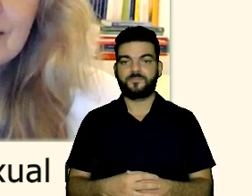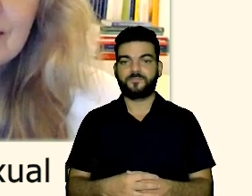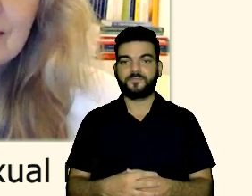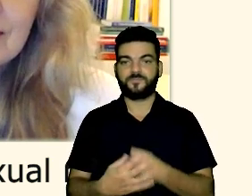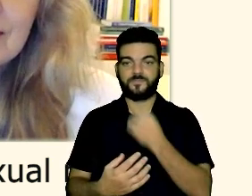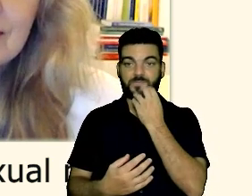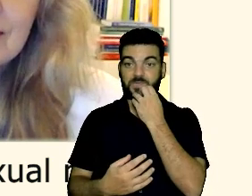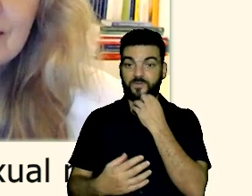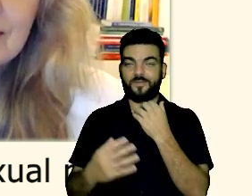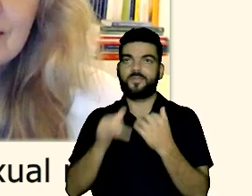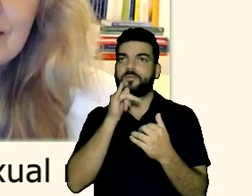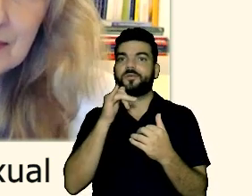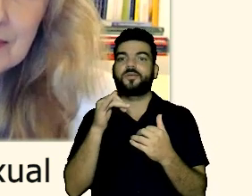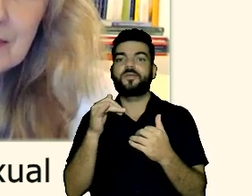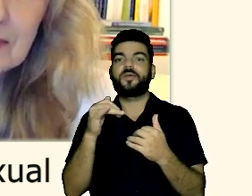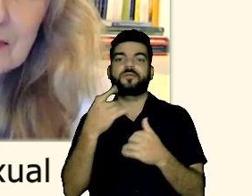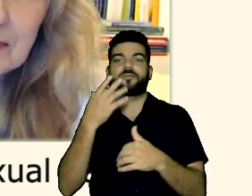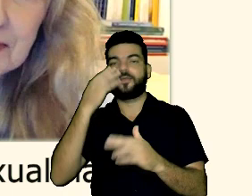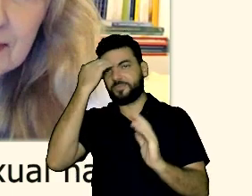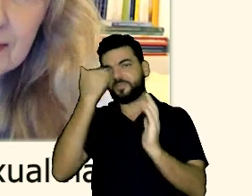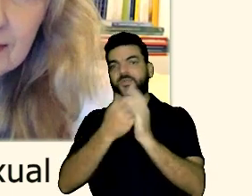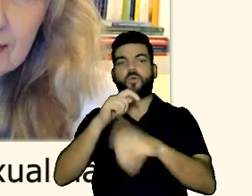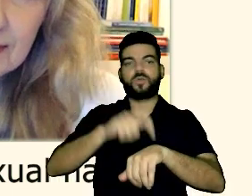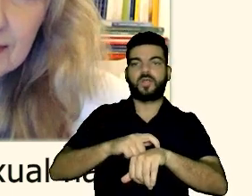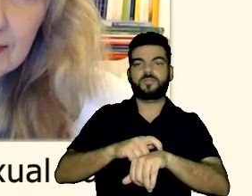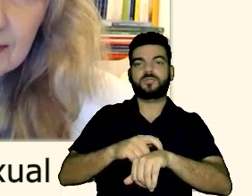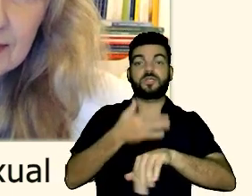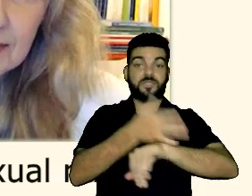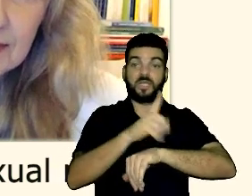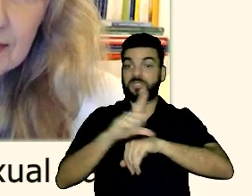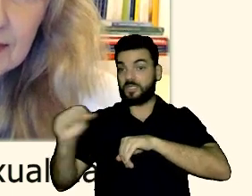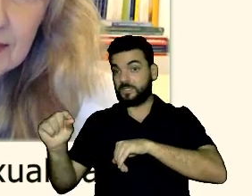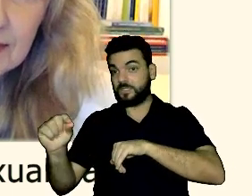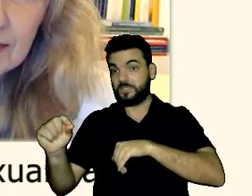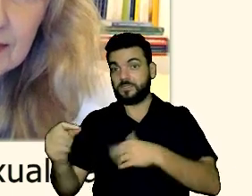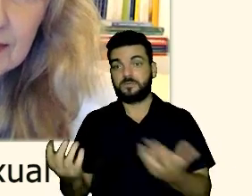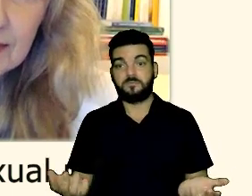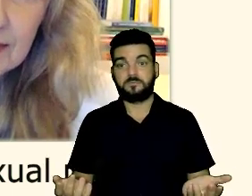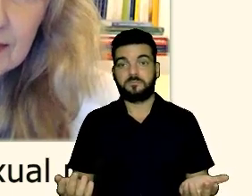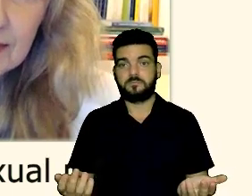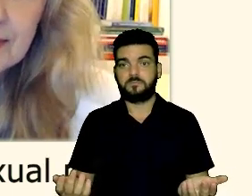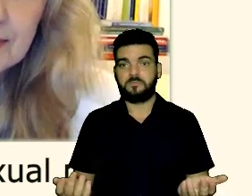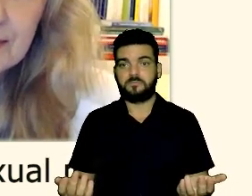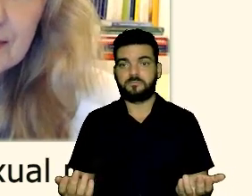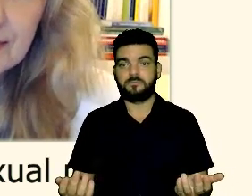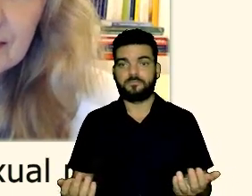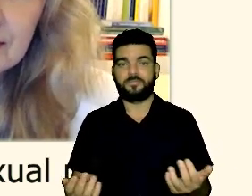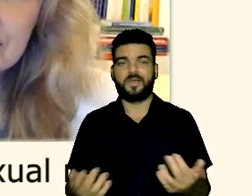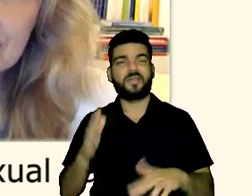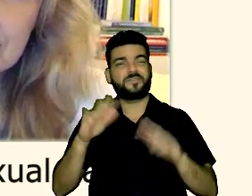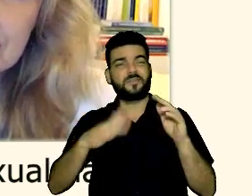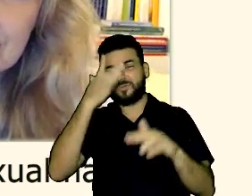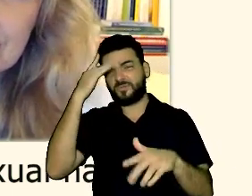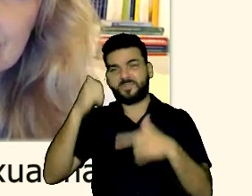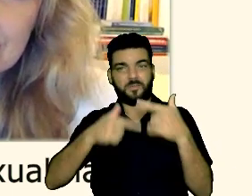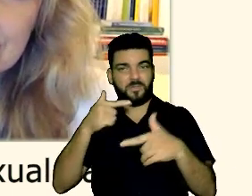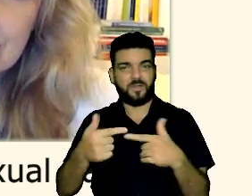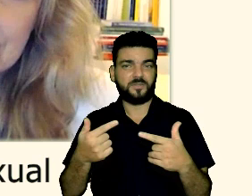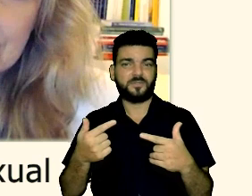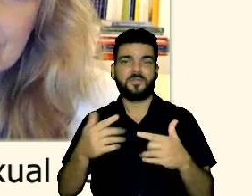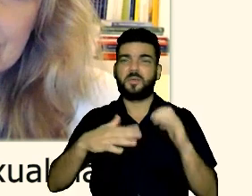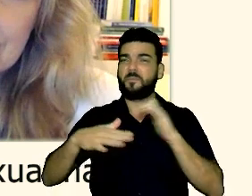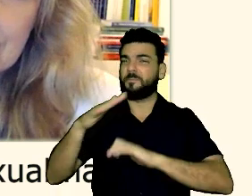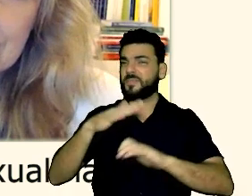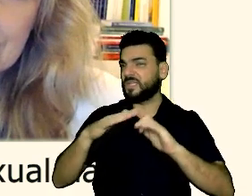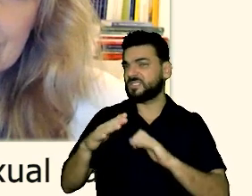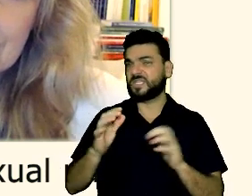de burnout? Não respeitar horários de entrada e saída do trabalho. Esse é o tipo de coisa que,